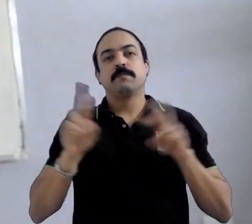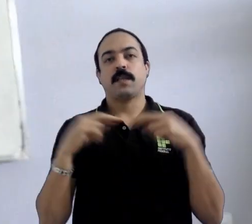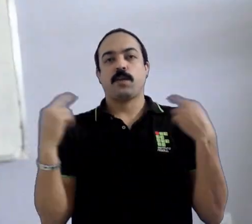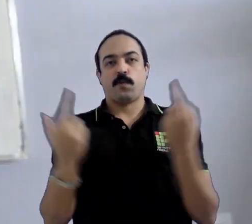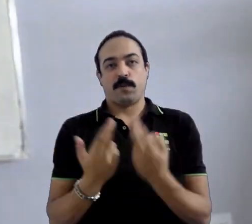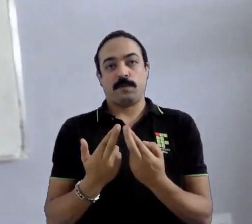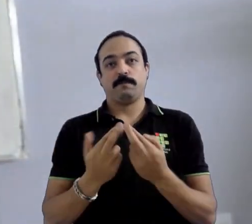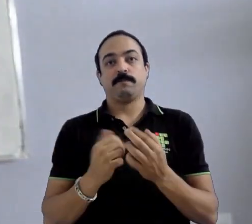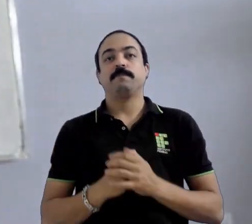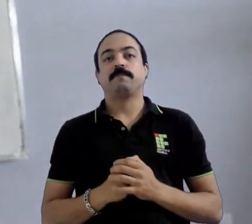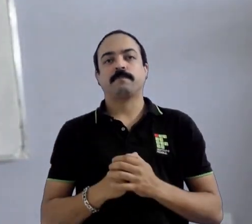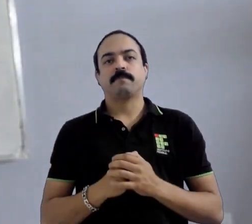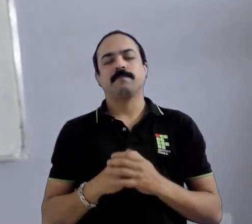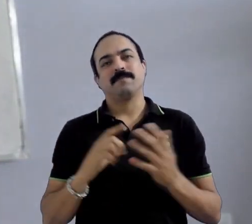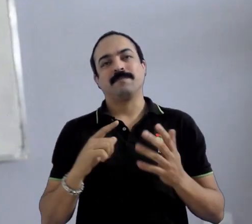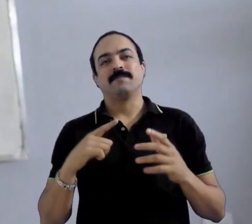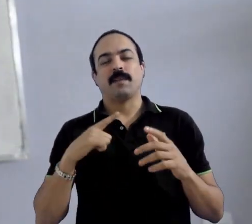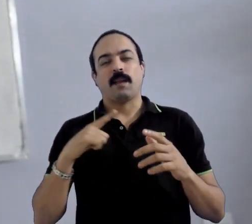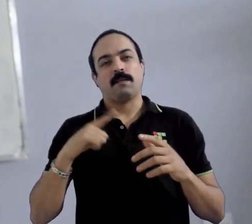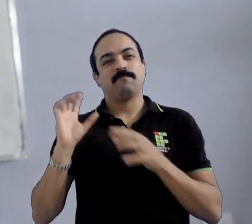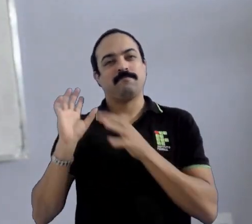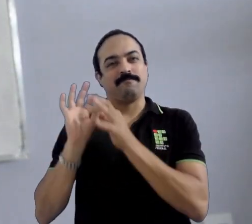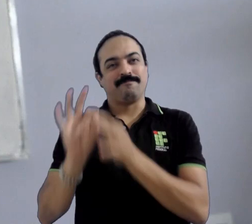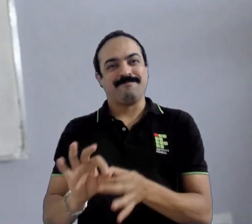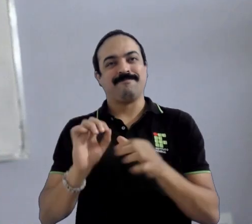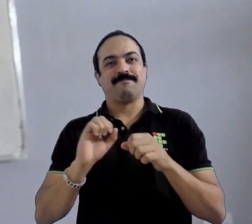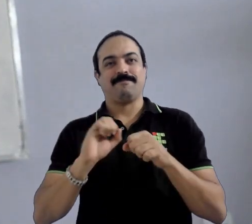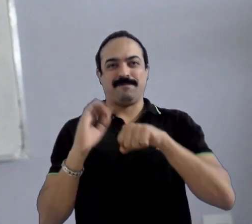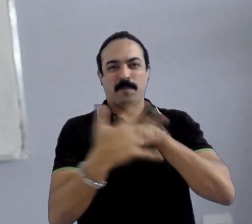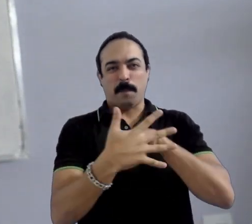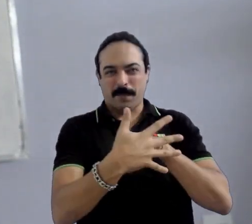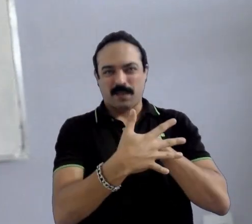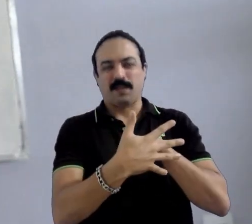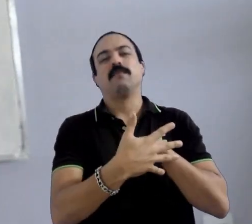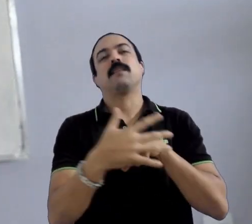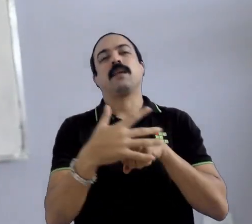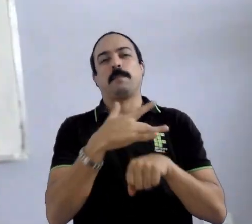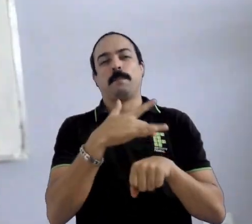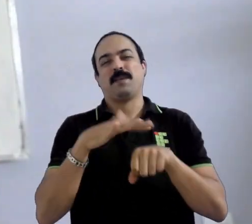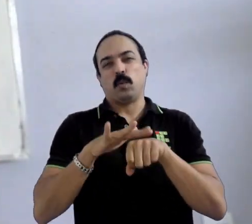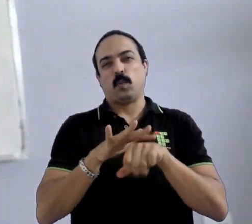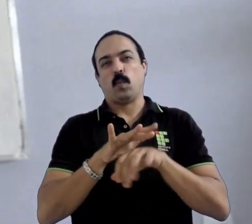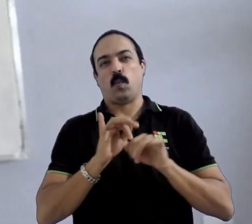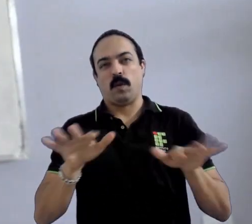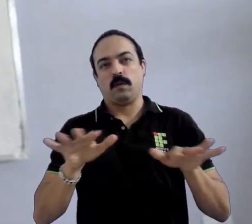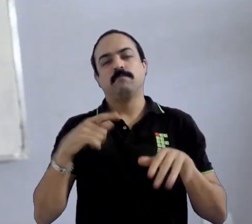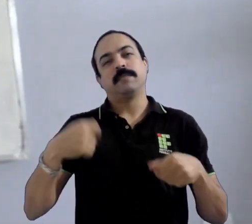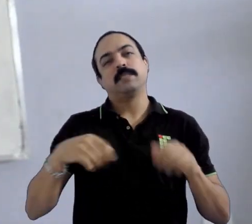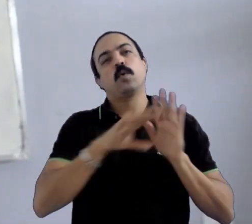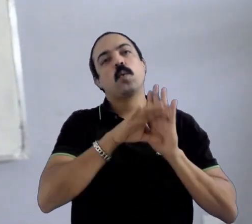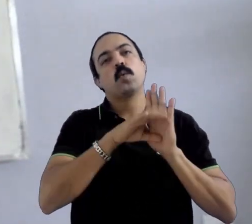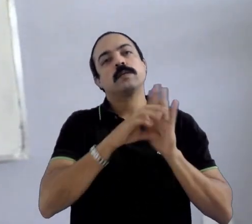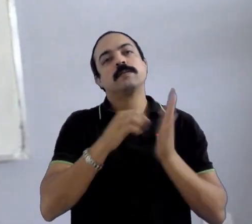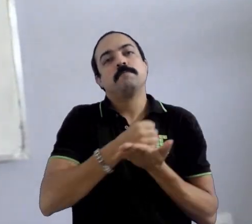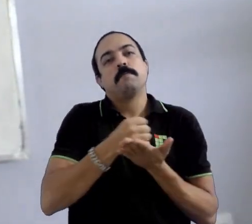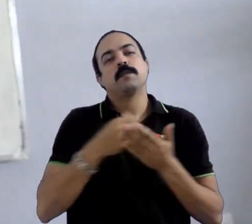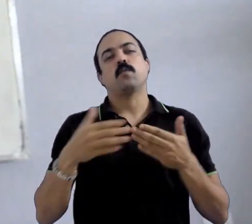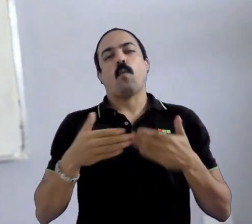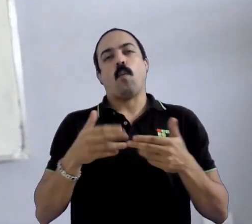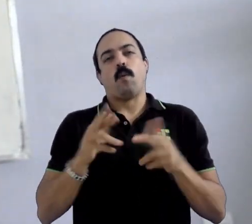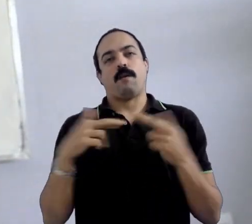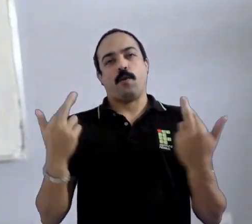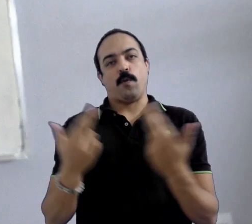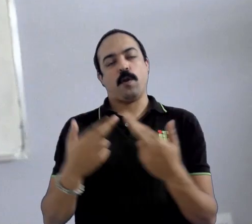reuniões. Nesse nosso contexto de pandemia, a gente tem que relembrar alguns conceitos básicos de toda e qualquer reunião. E eu